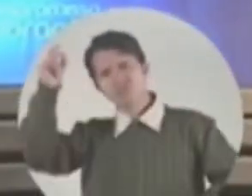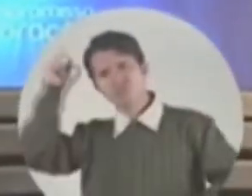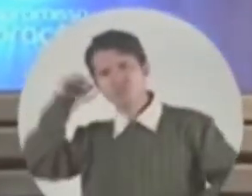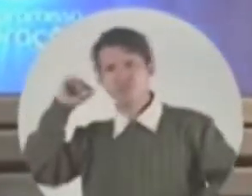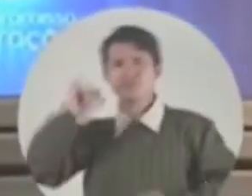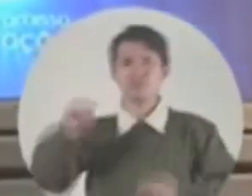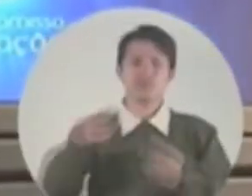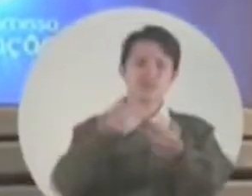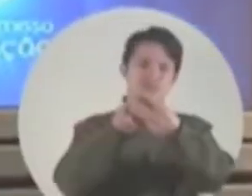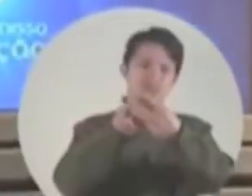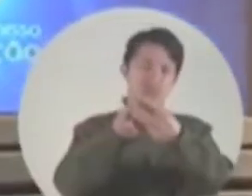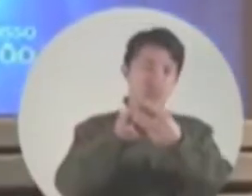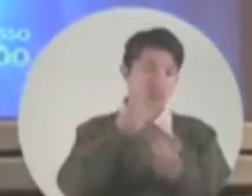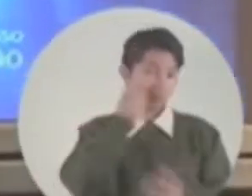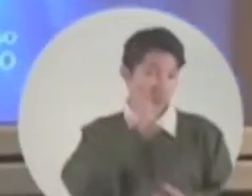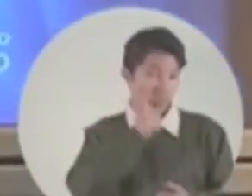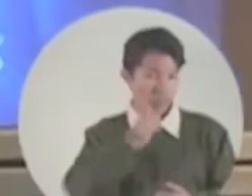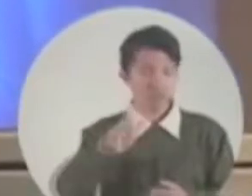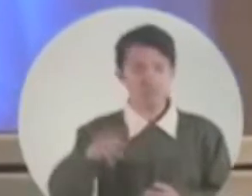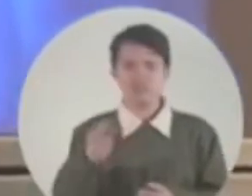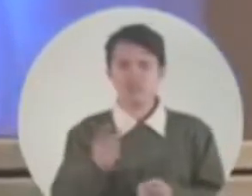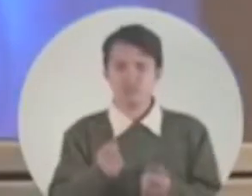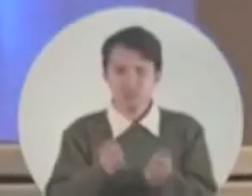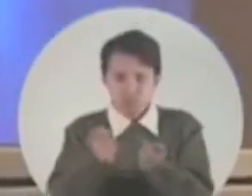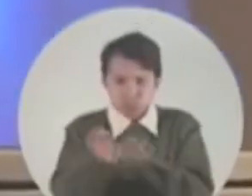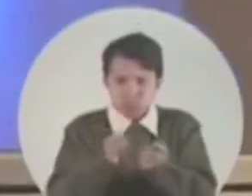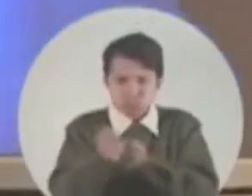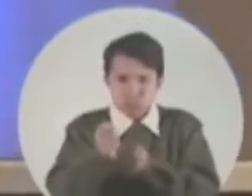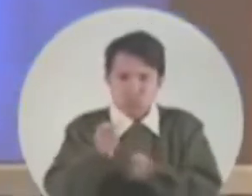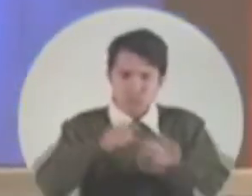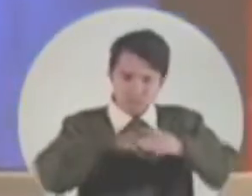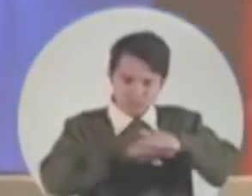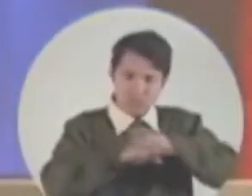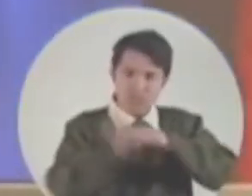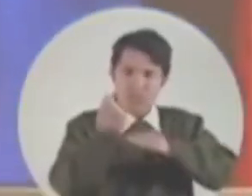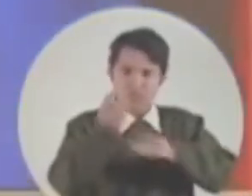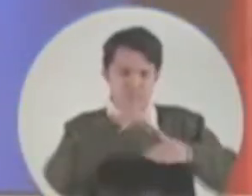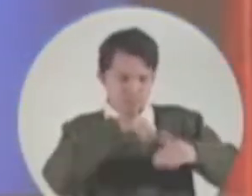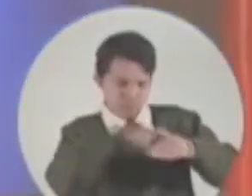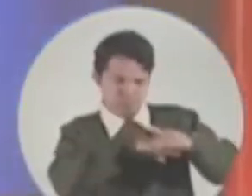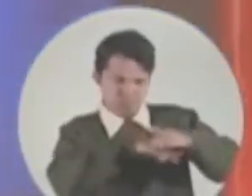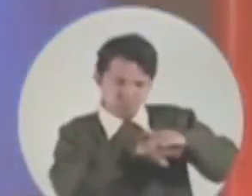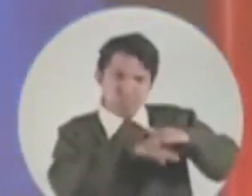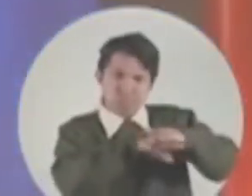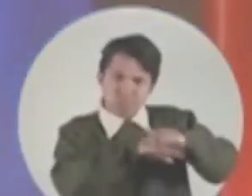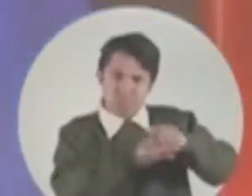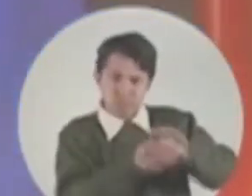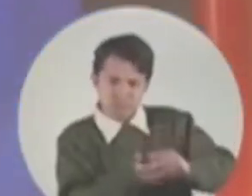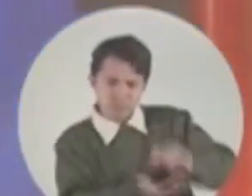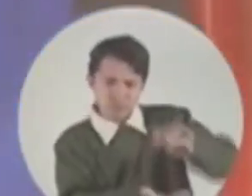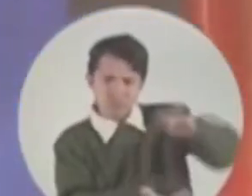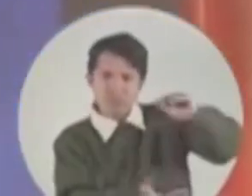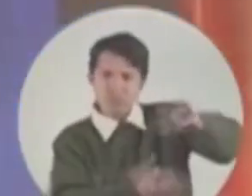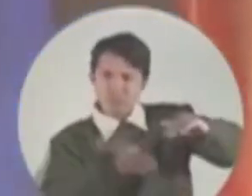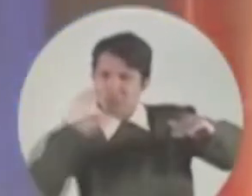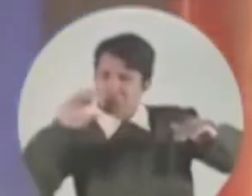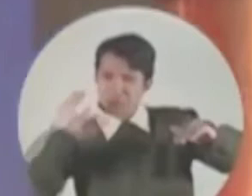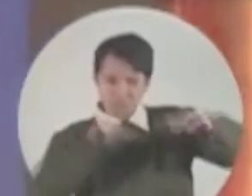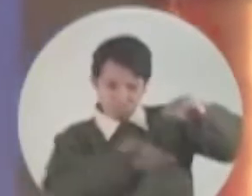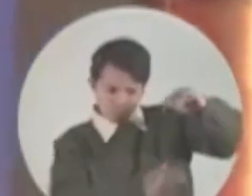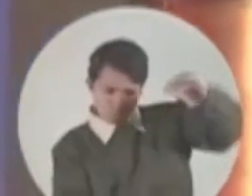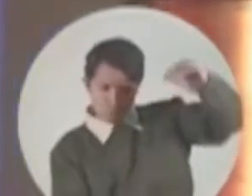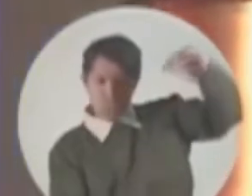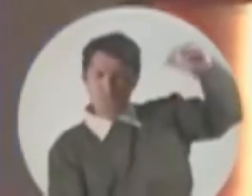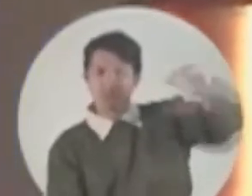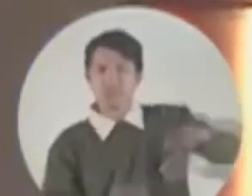da cultura daquele tempo, as mulheres, elas juntavam todo o dinheiro